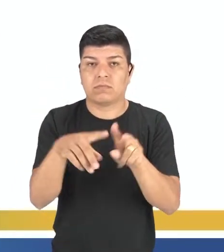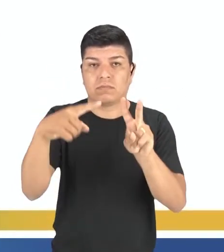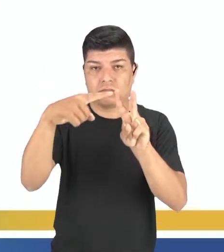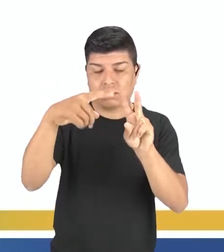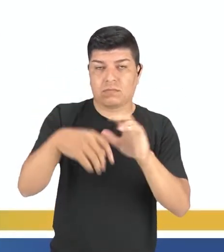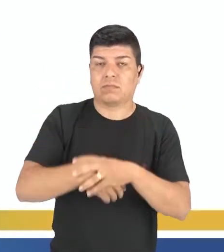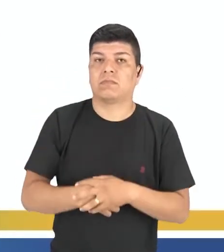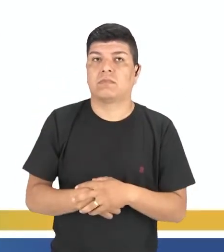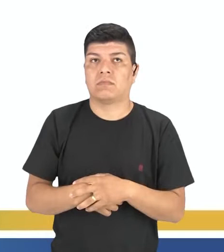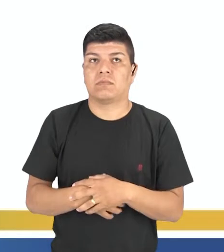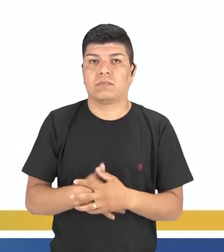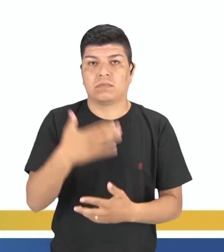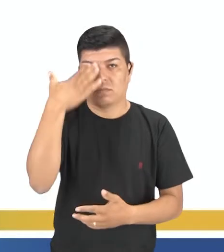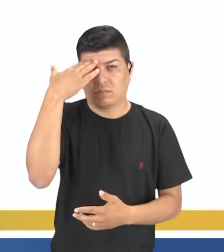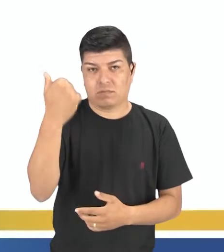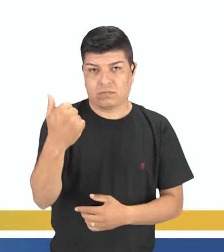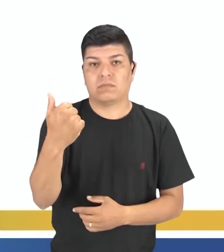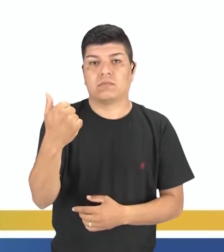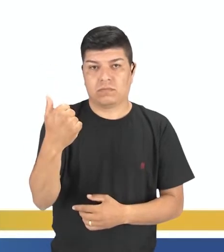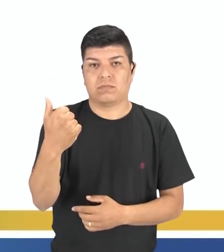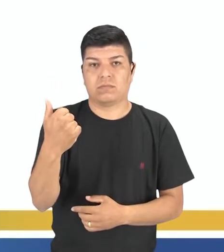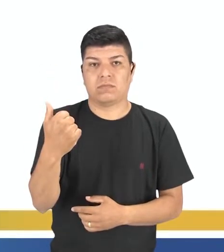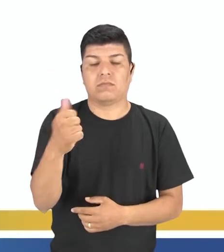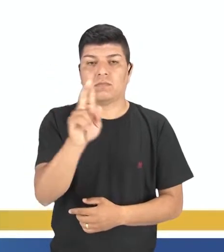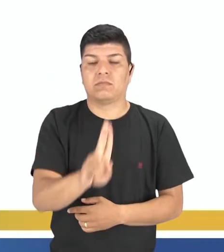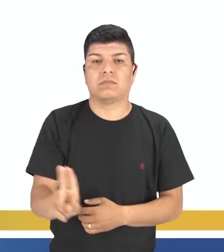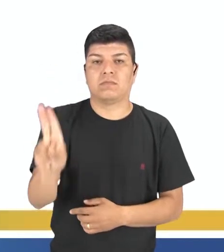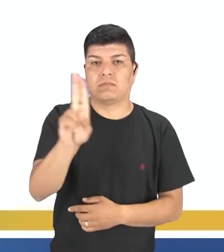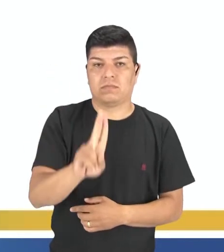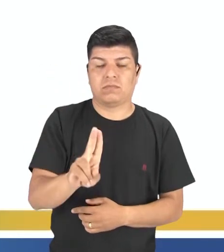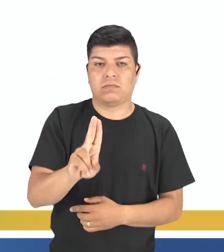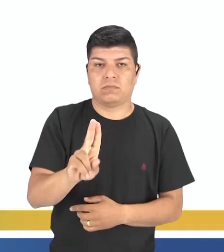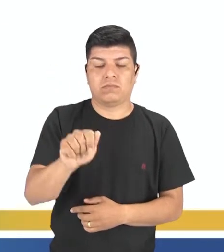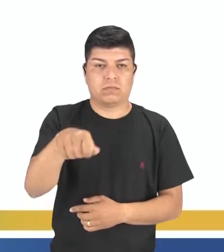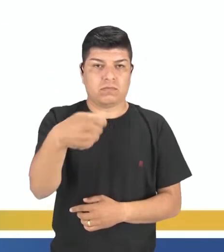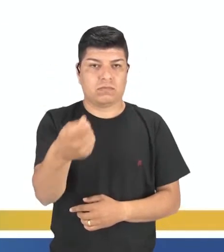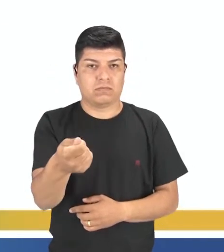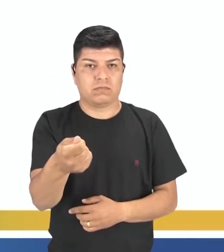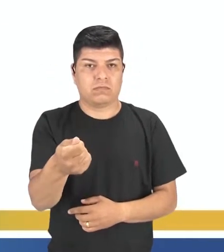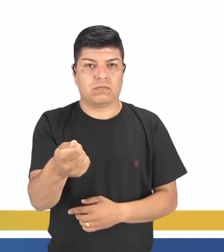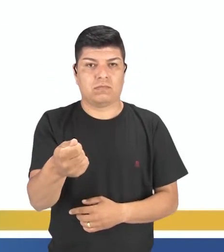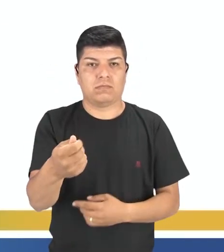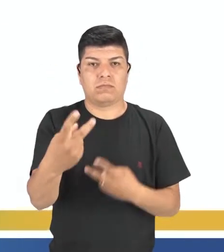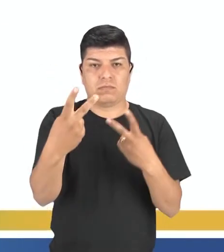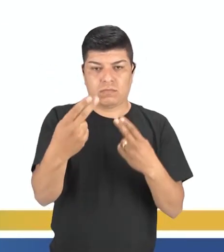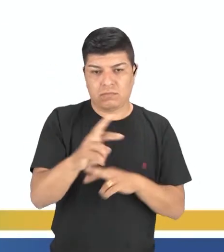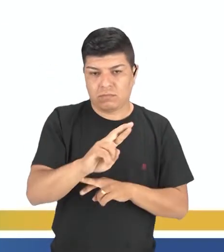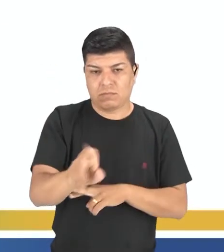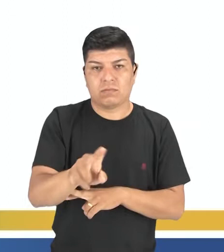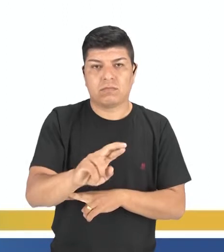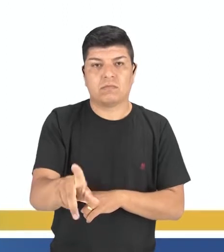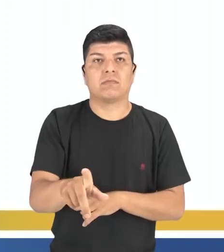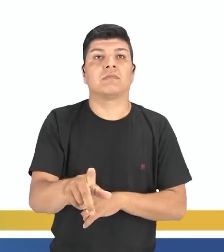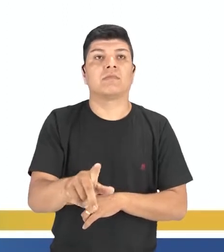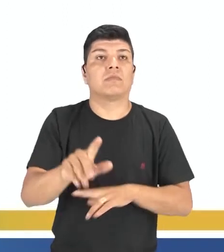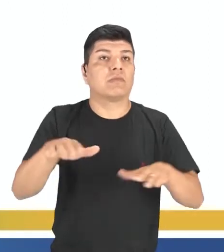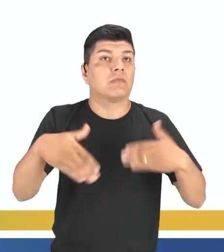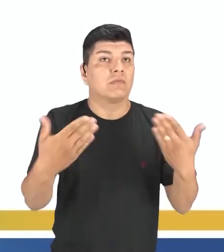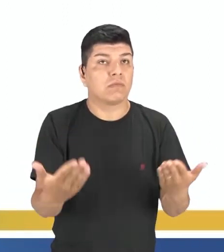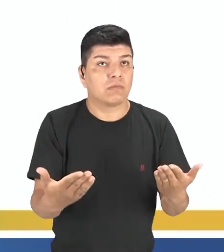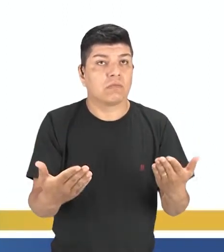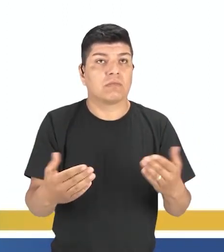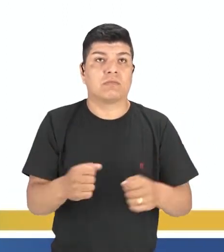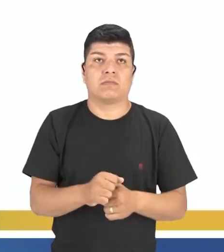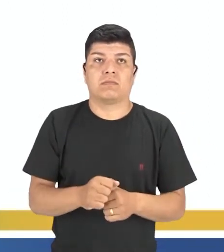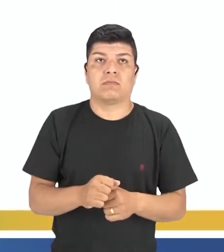expressões matemáticas que utilizam na sua formatação os sinais de desigualdades. Que sinais são esses? São os sinais